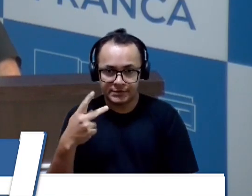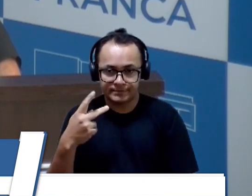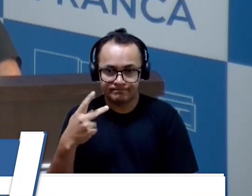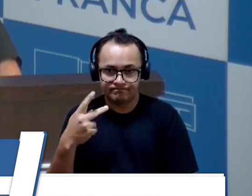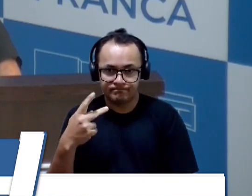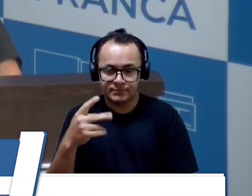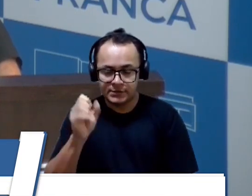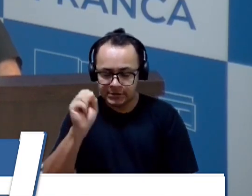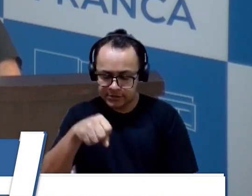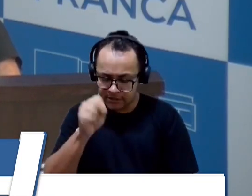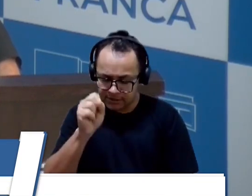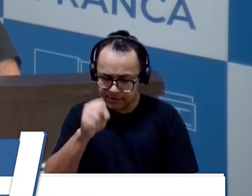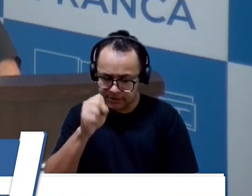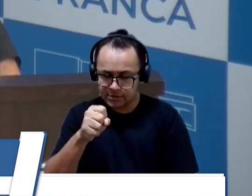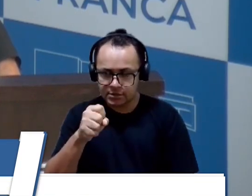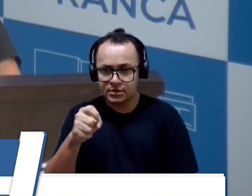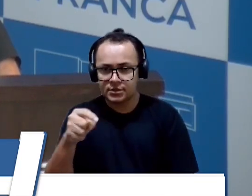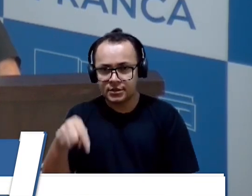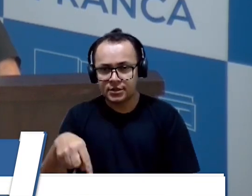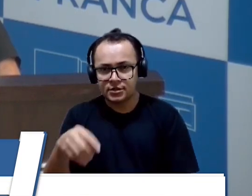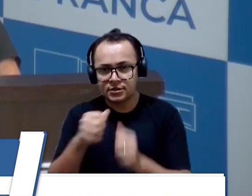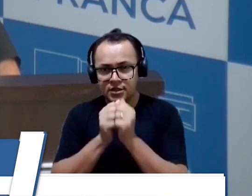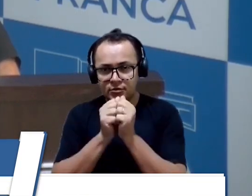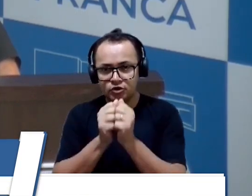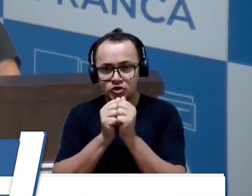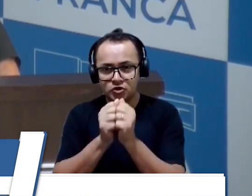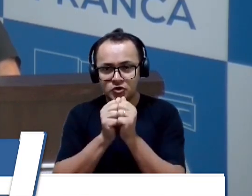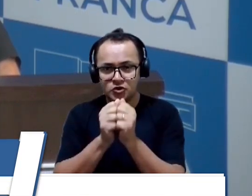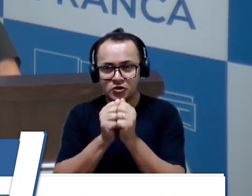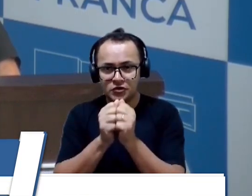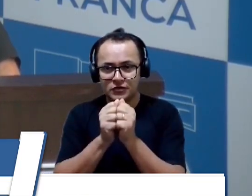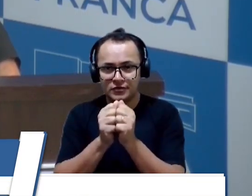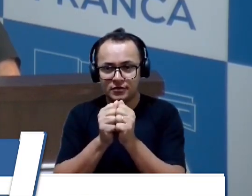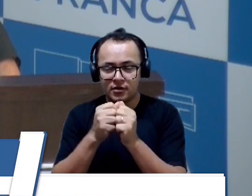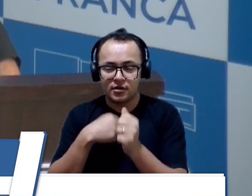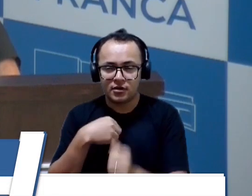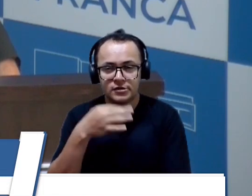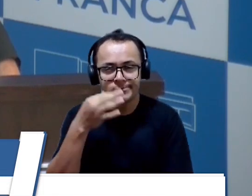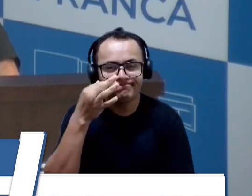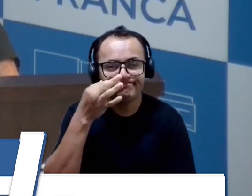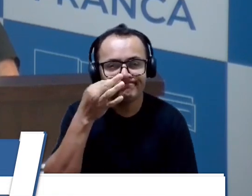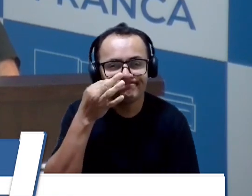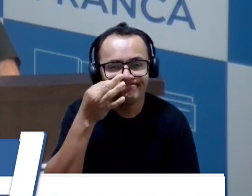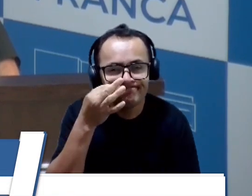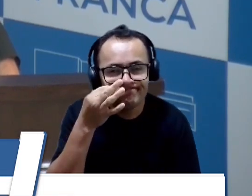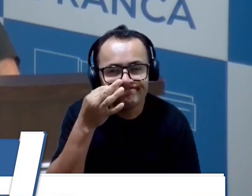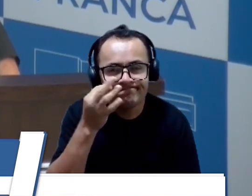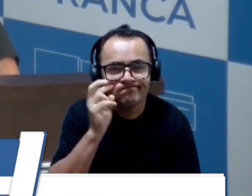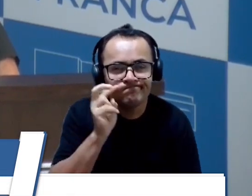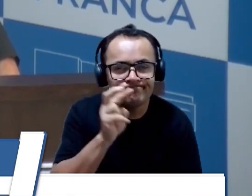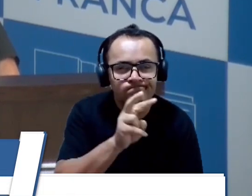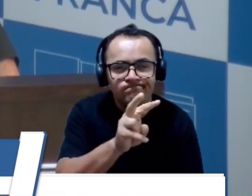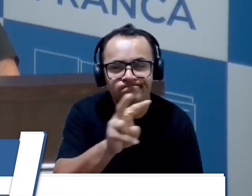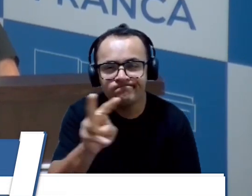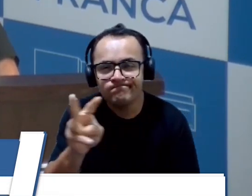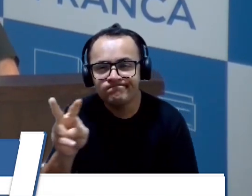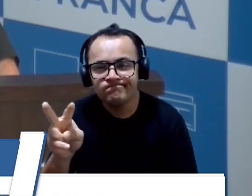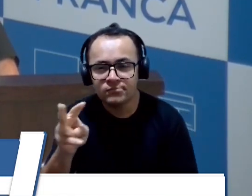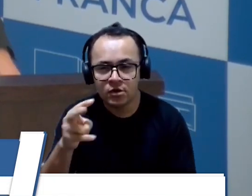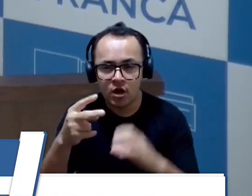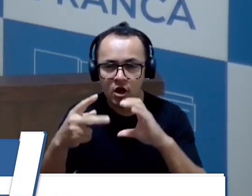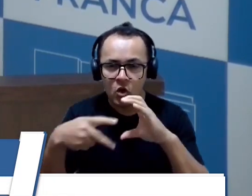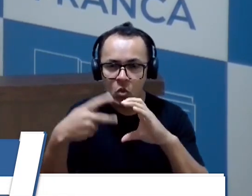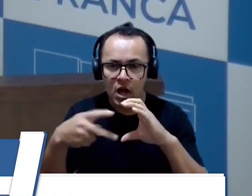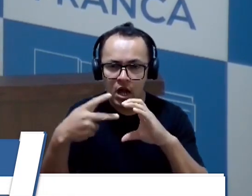que estamos juntos, eu tenho observado uma Câmara